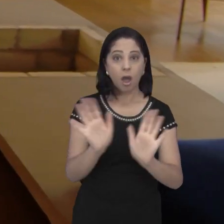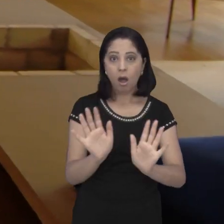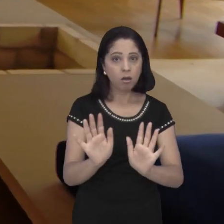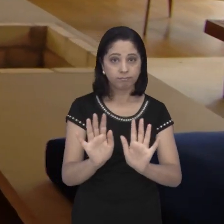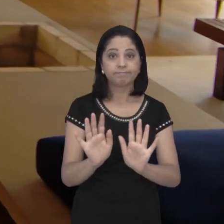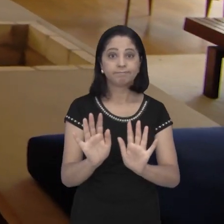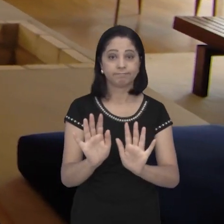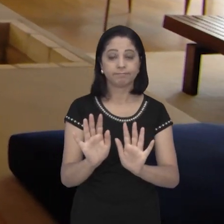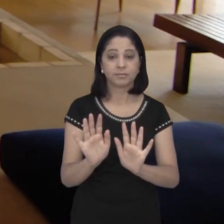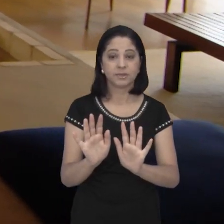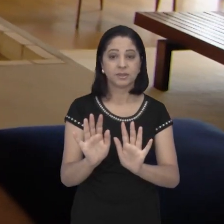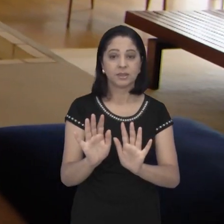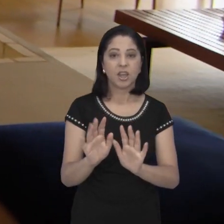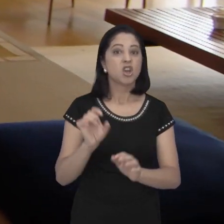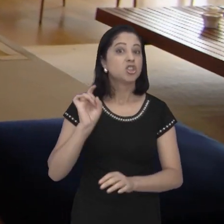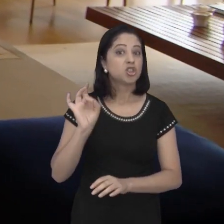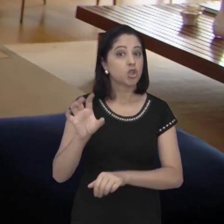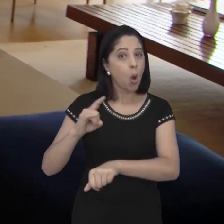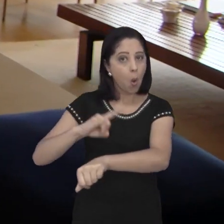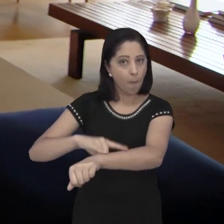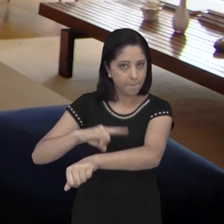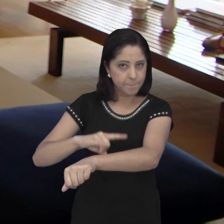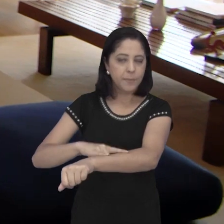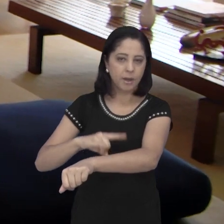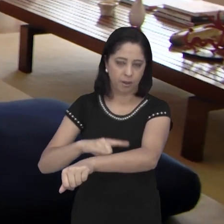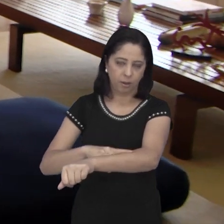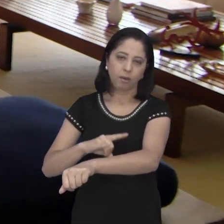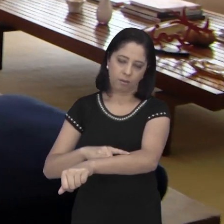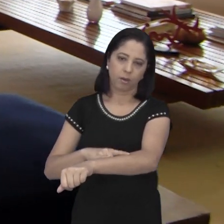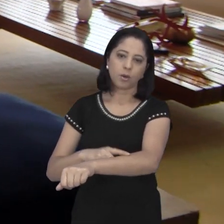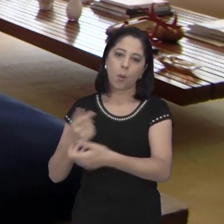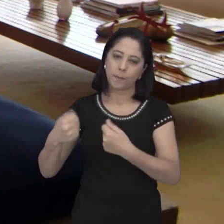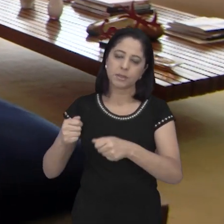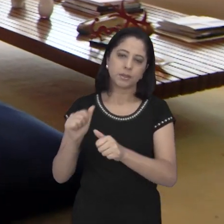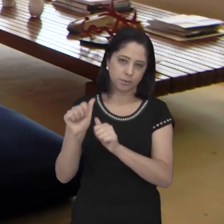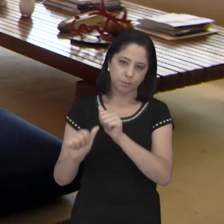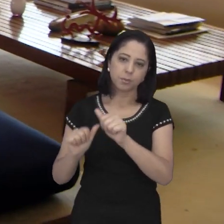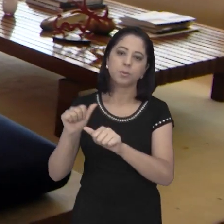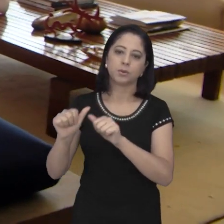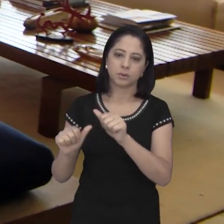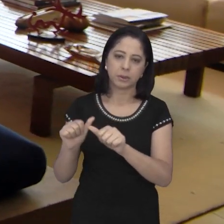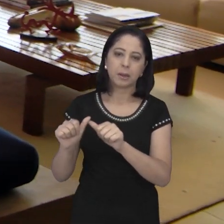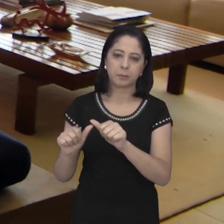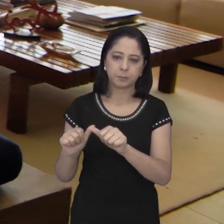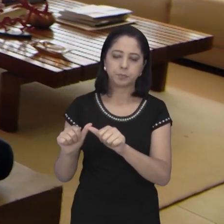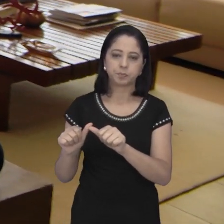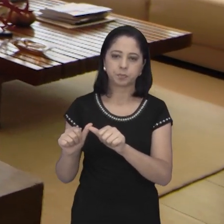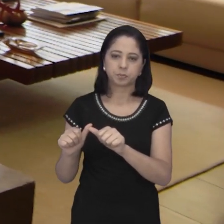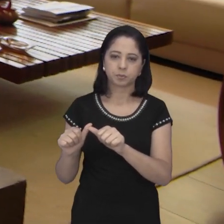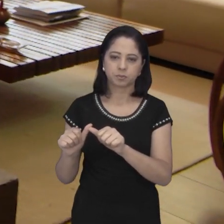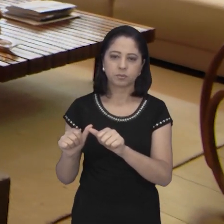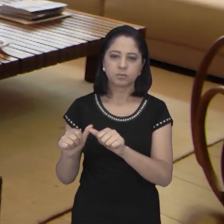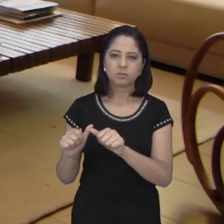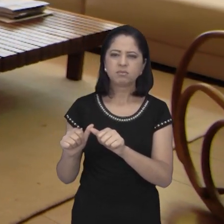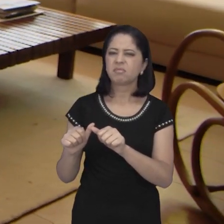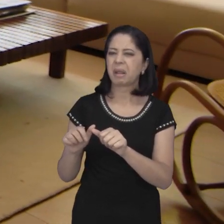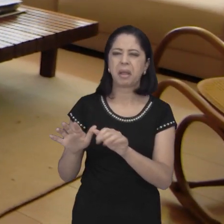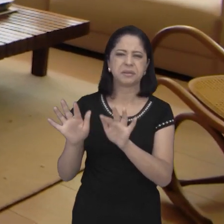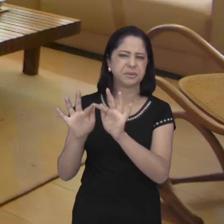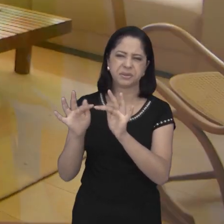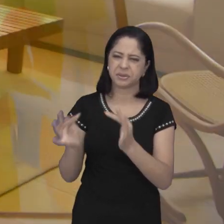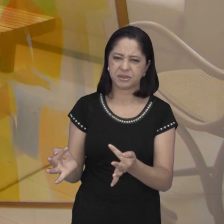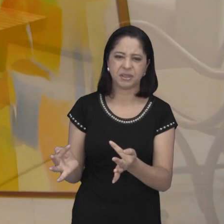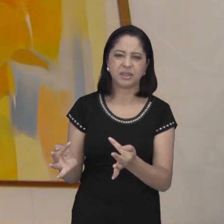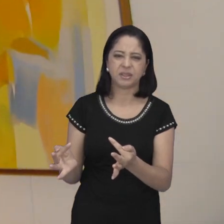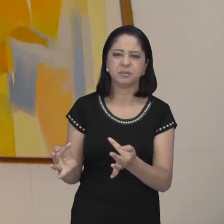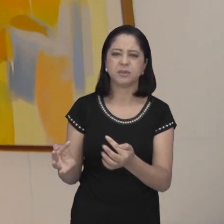procurando arrumar agora, mas com muito cuidado. Até vidro quebrado eu tenho cuidado de pegar a cor para ver